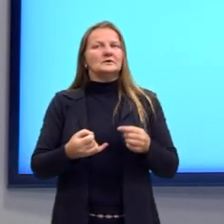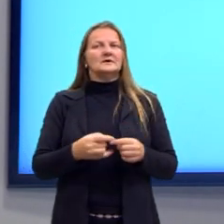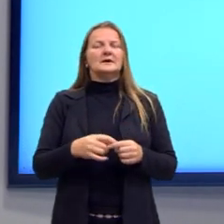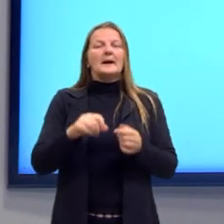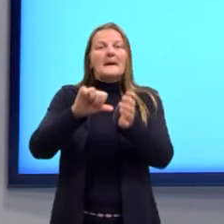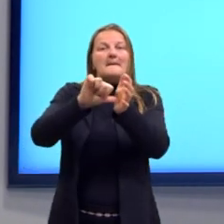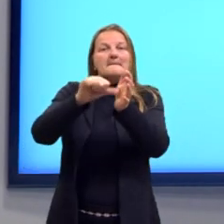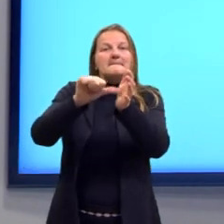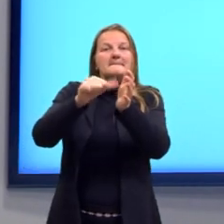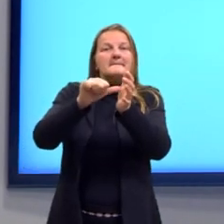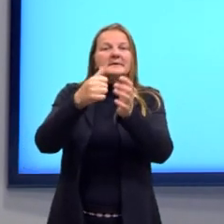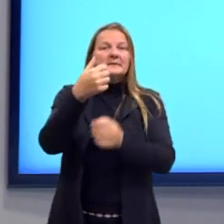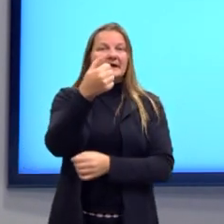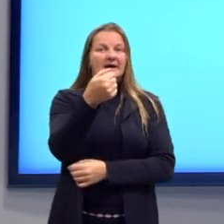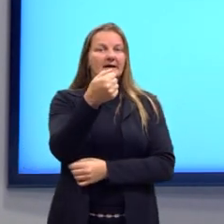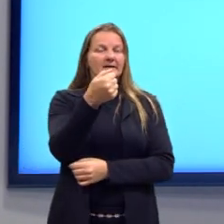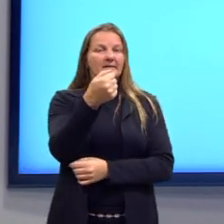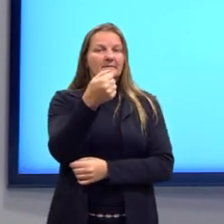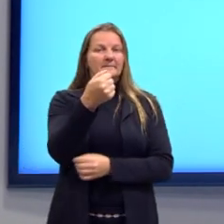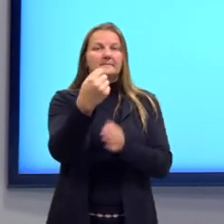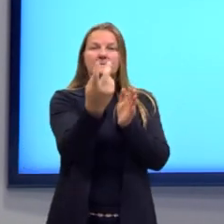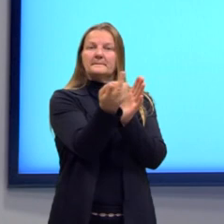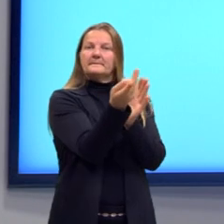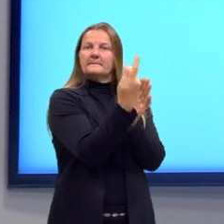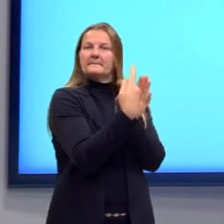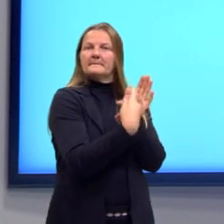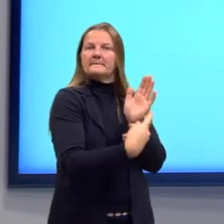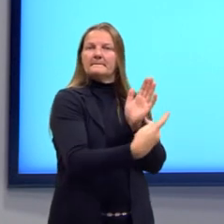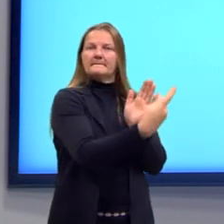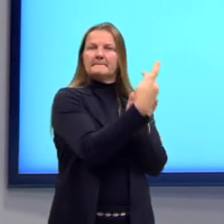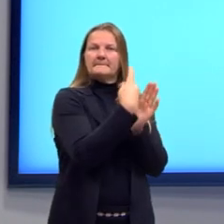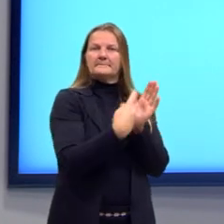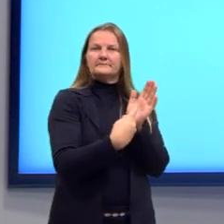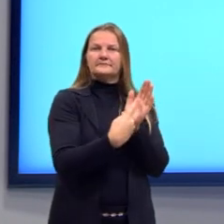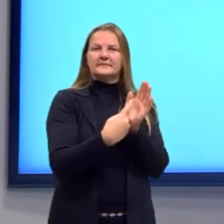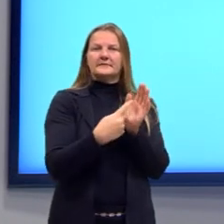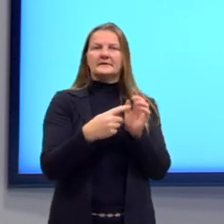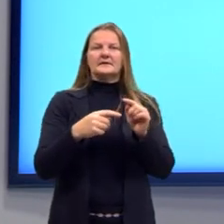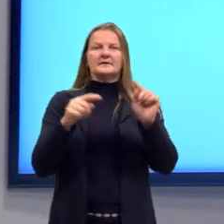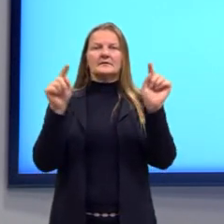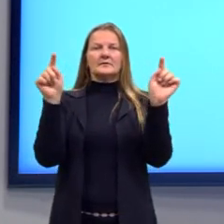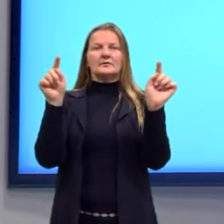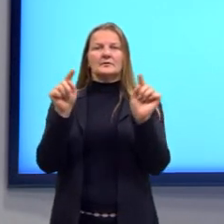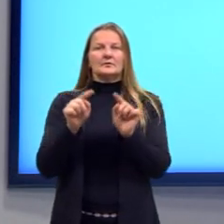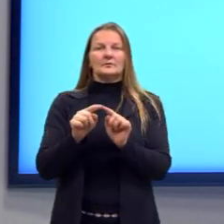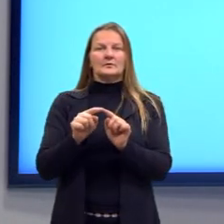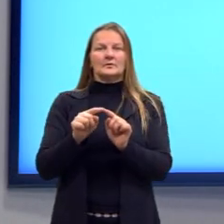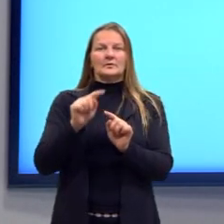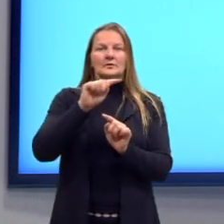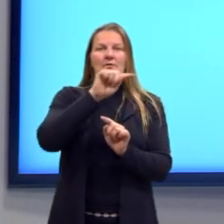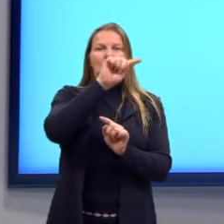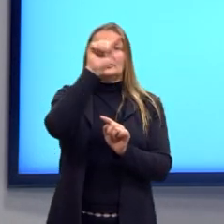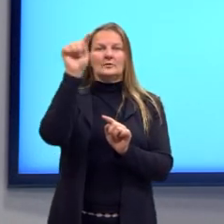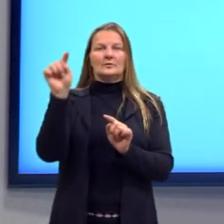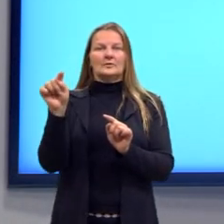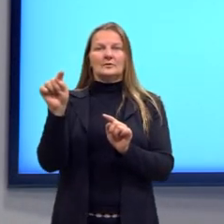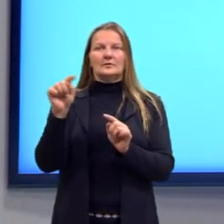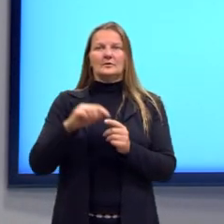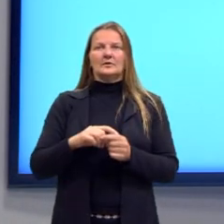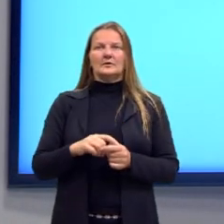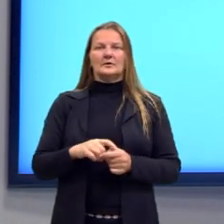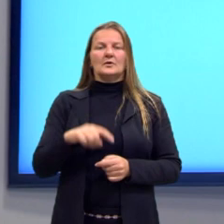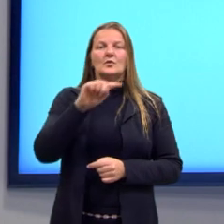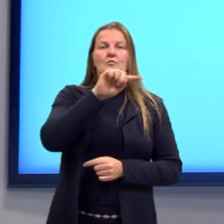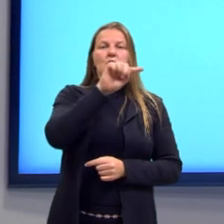aqui na primeira imagem na letra ali nós temos aquela figura mas uma das dos lados né